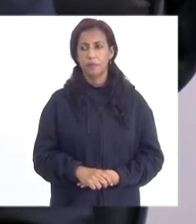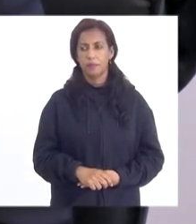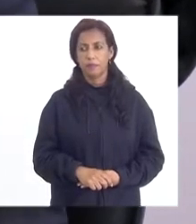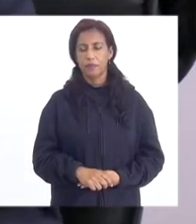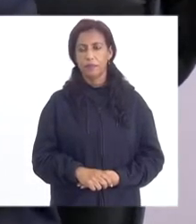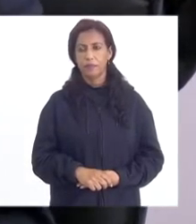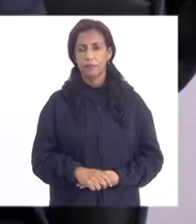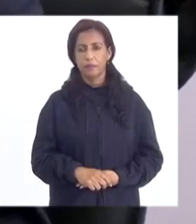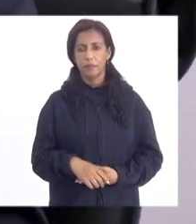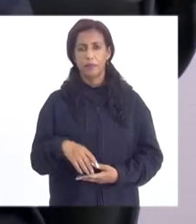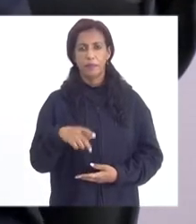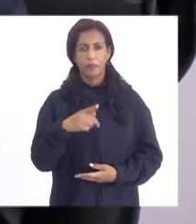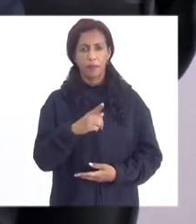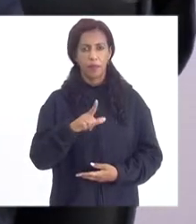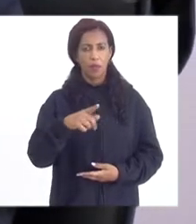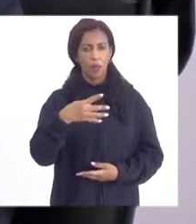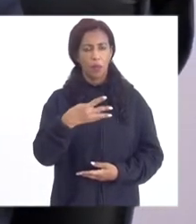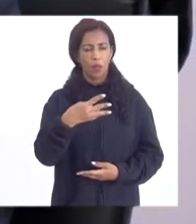Projeto de lei